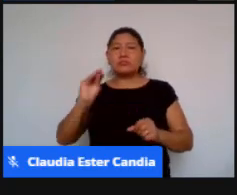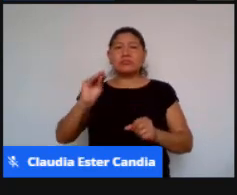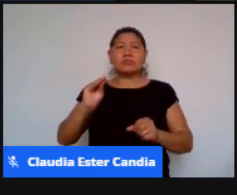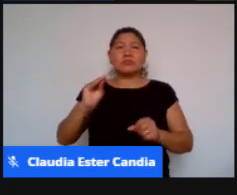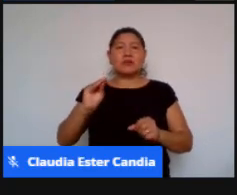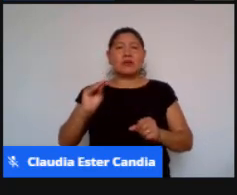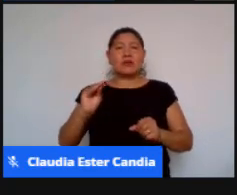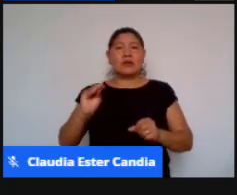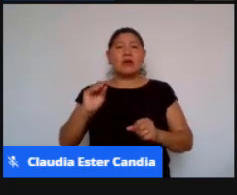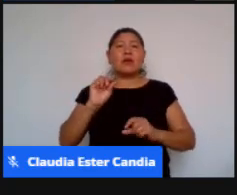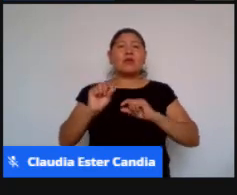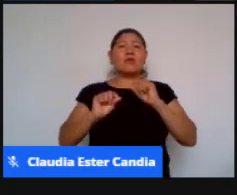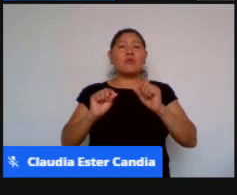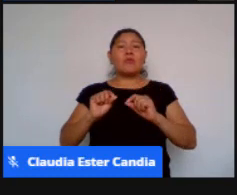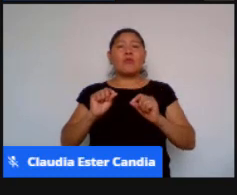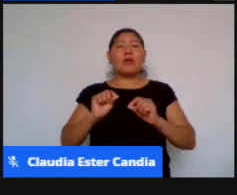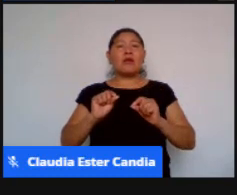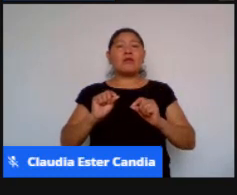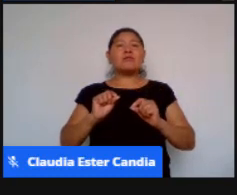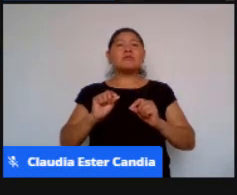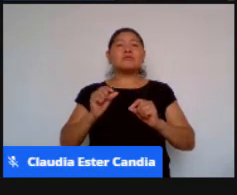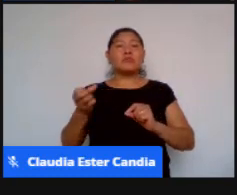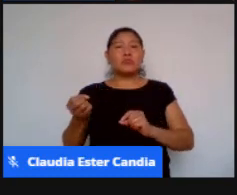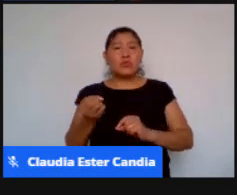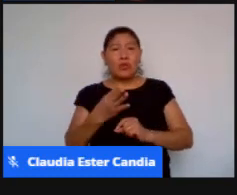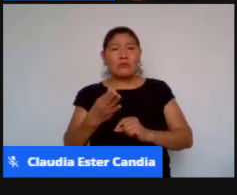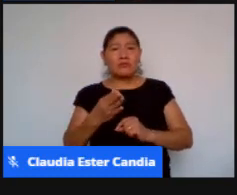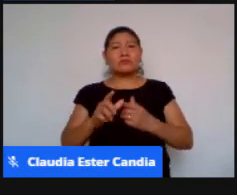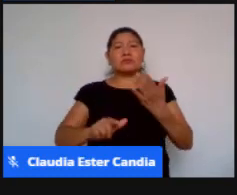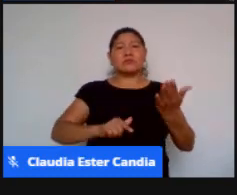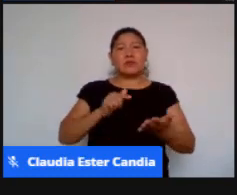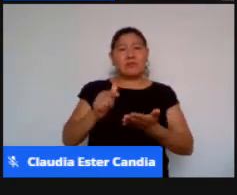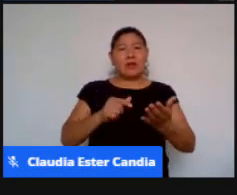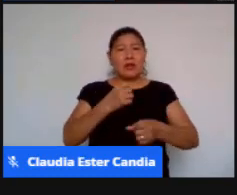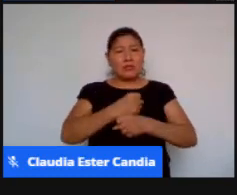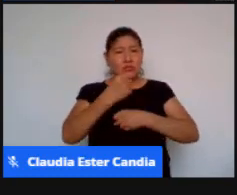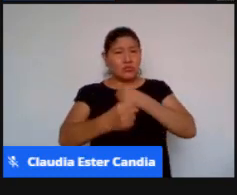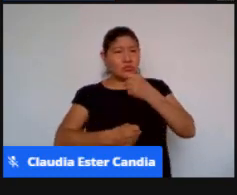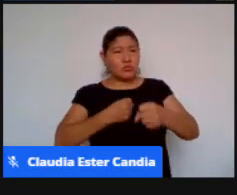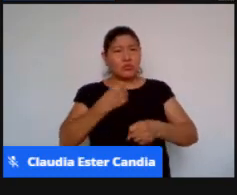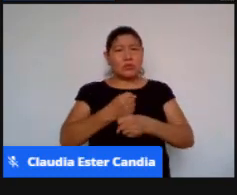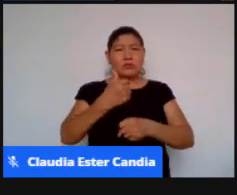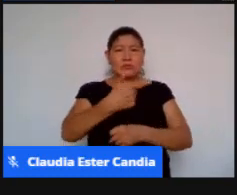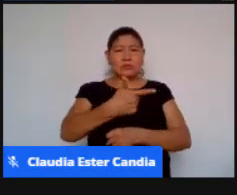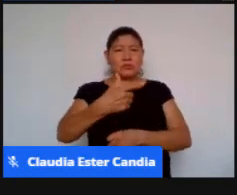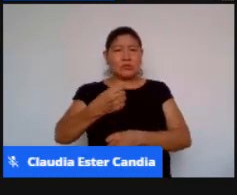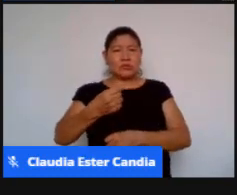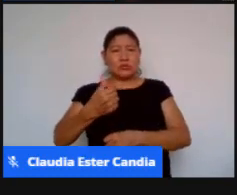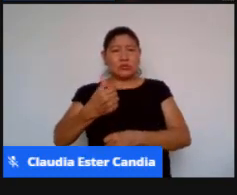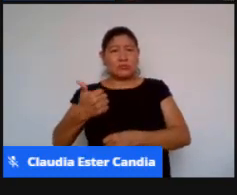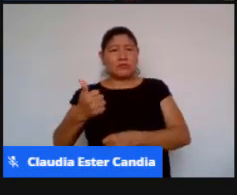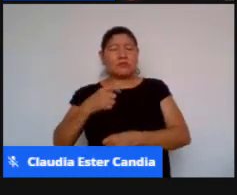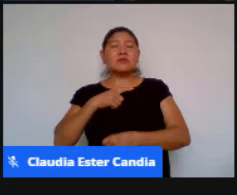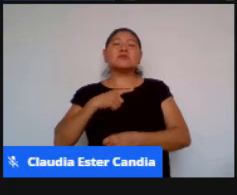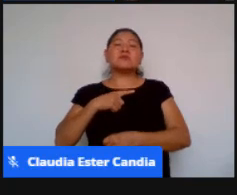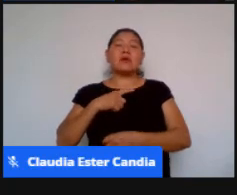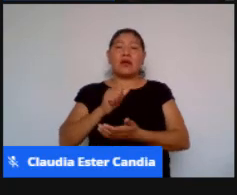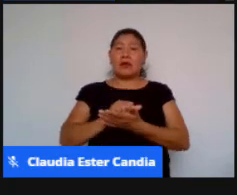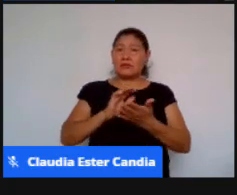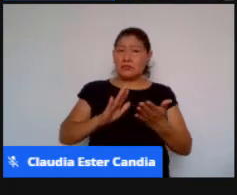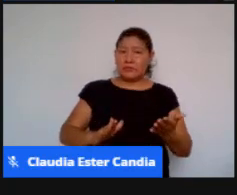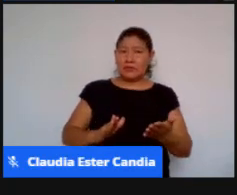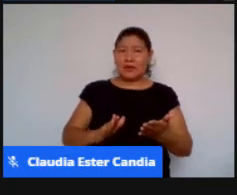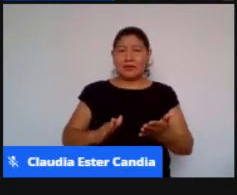outra ação que nós desenvolvemos, né, agora no início do ano, que vocês vão desenvolver na escola, que são as atividades